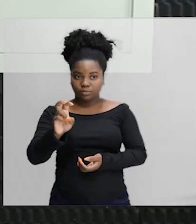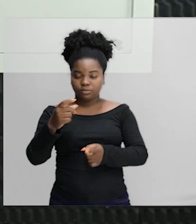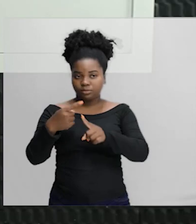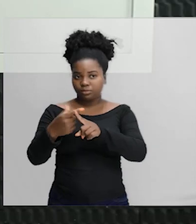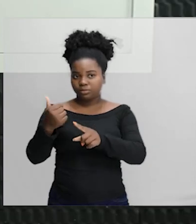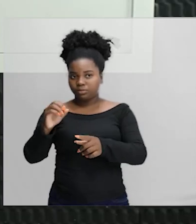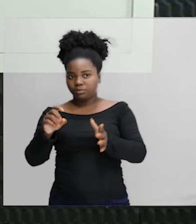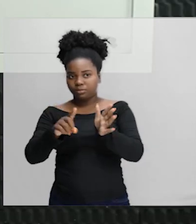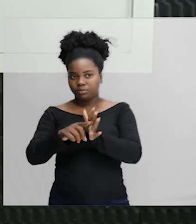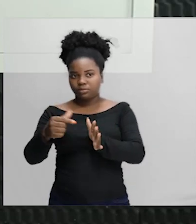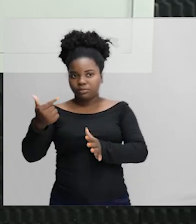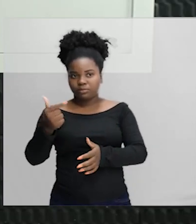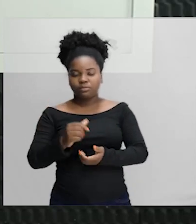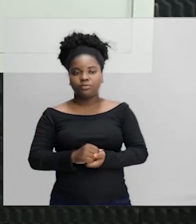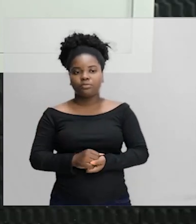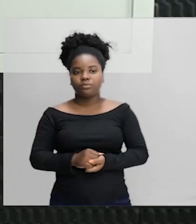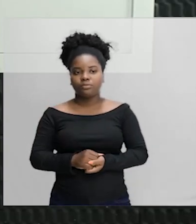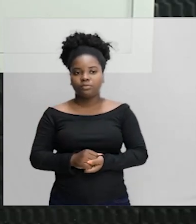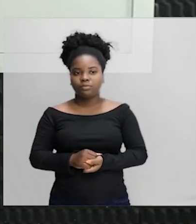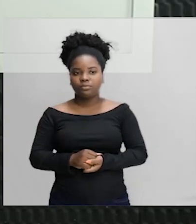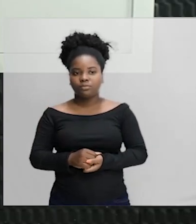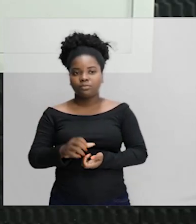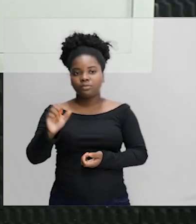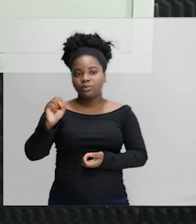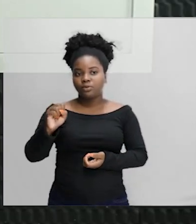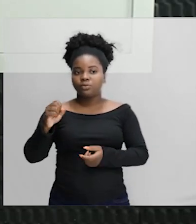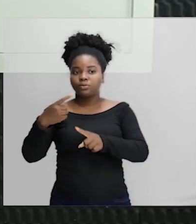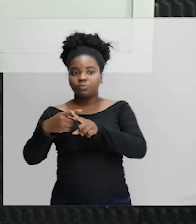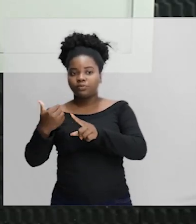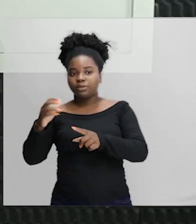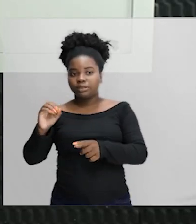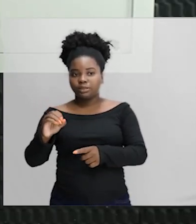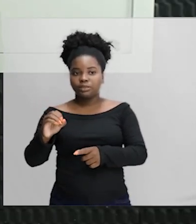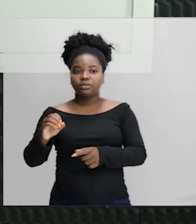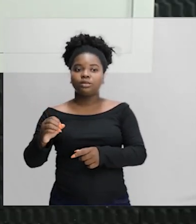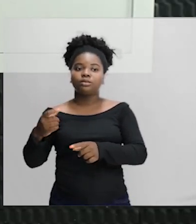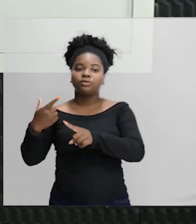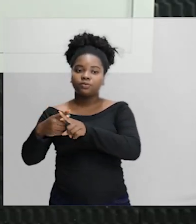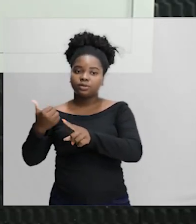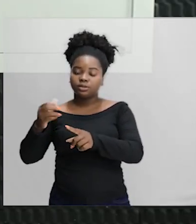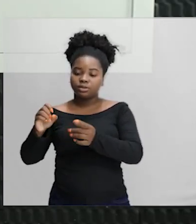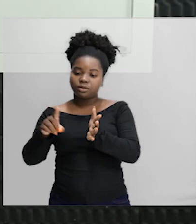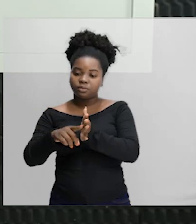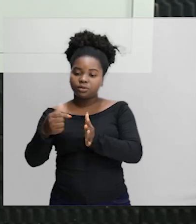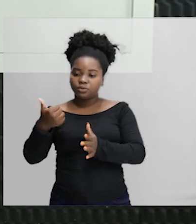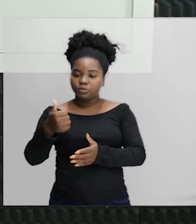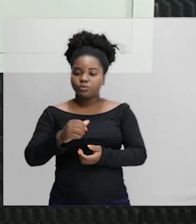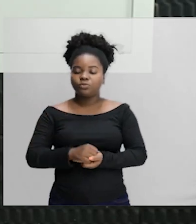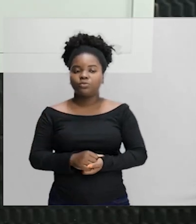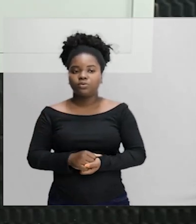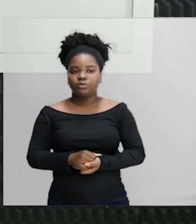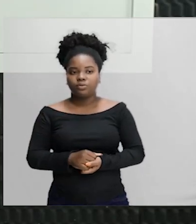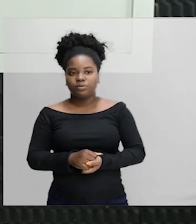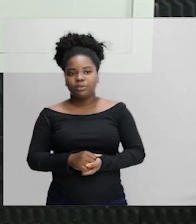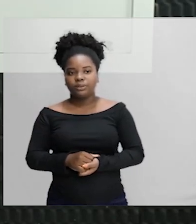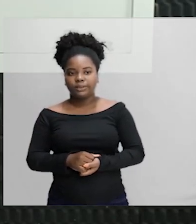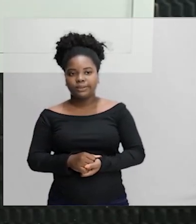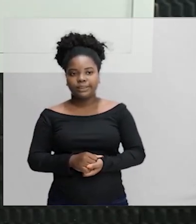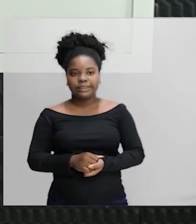25 vezes 10 a menos 2, 8 vezes 10 a menos 1. 80 é 8 vezes